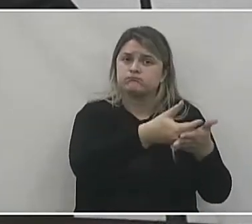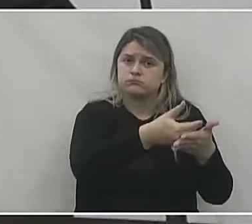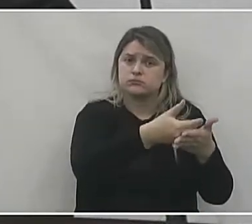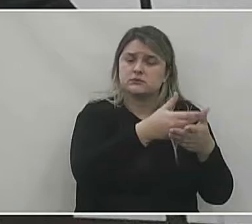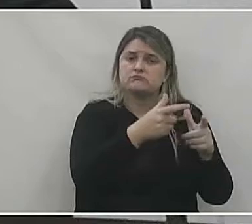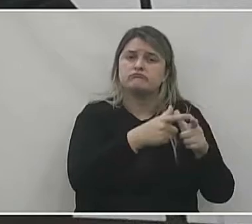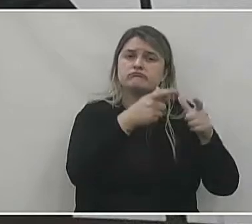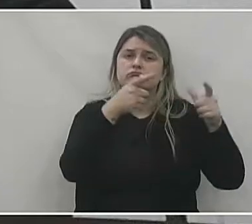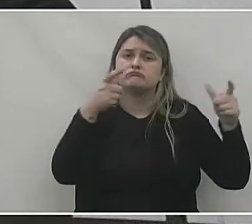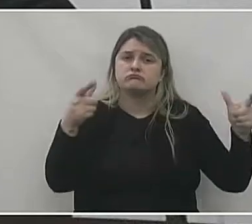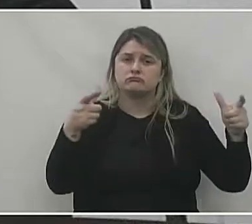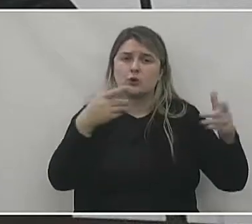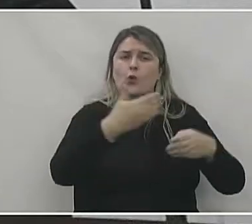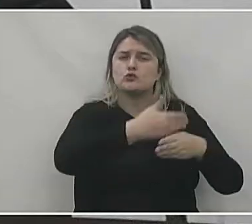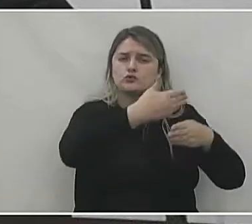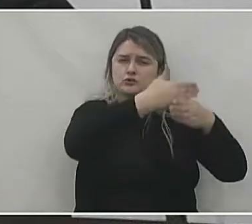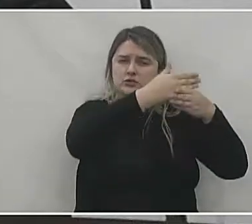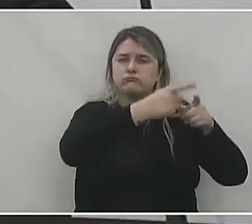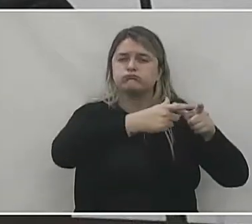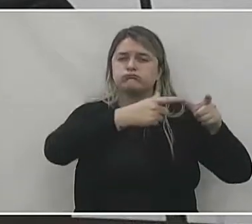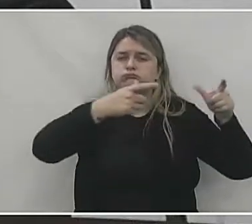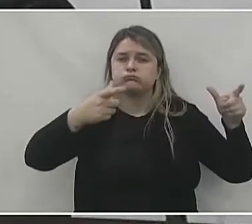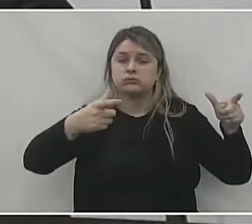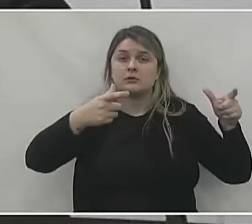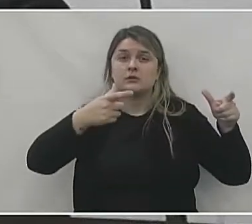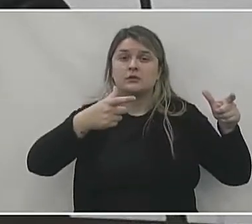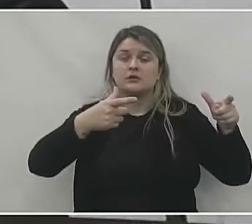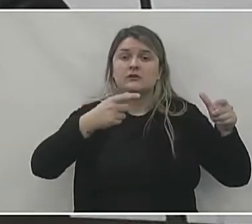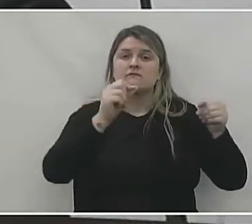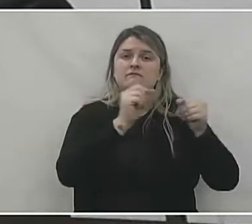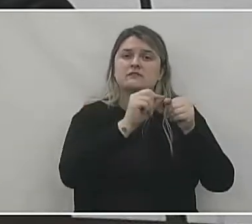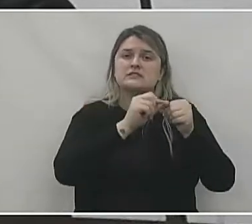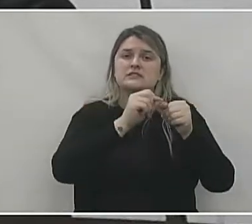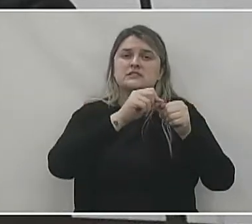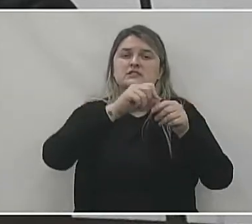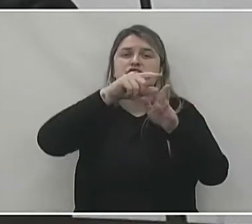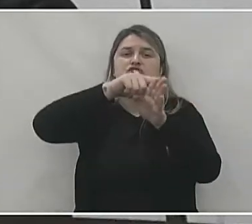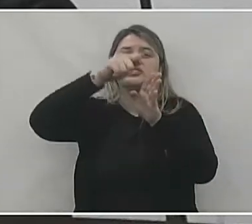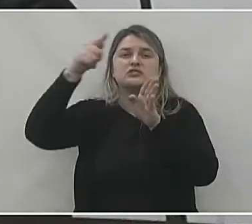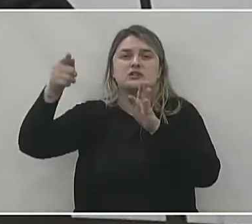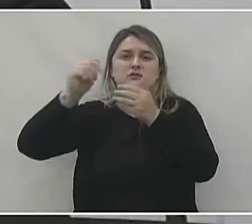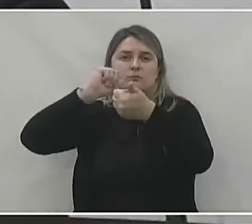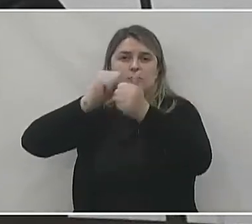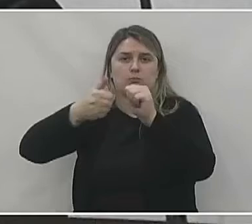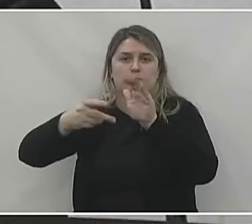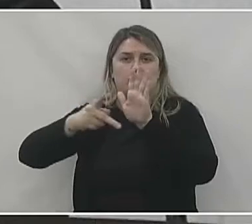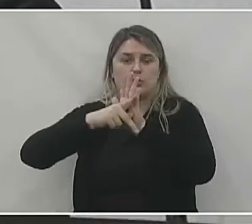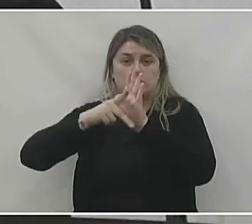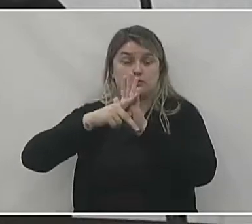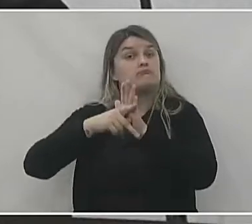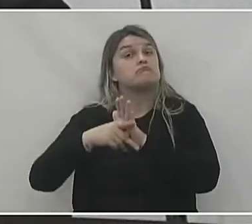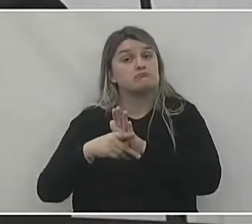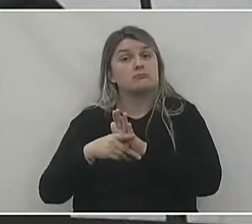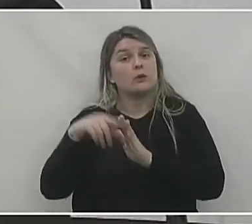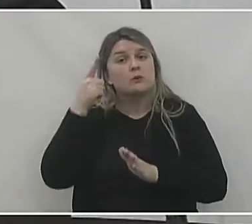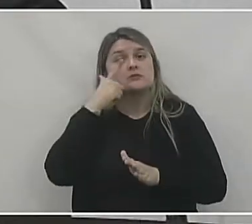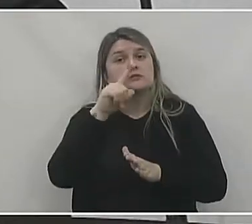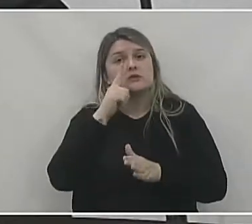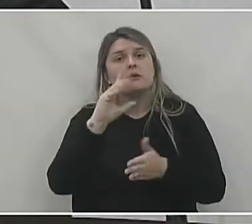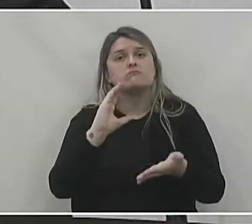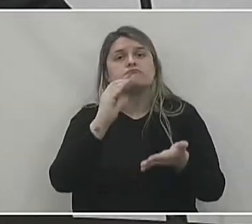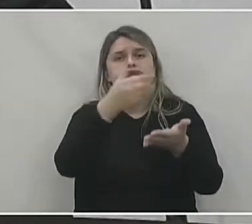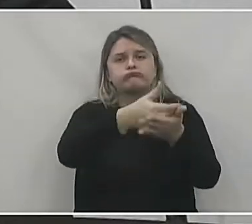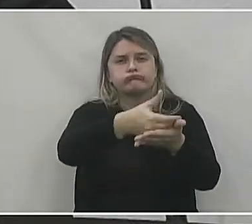para ampliar o IFPR e fazer o ginásio de esportes. Está lá, o ginásio de esportes já